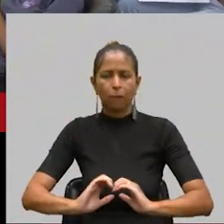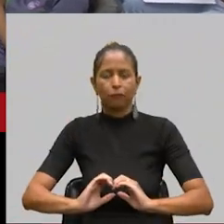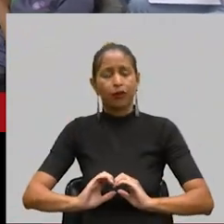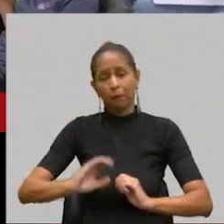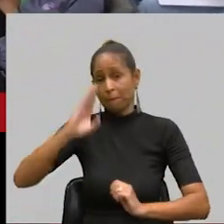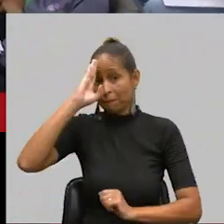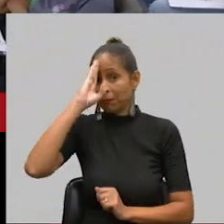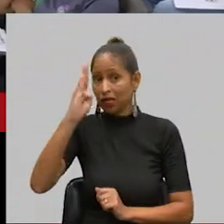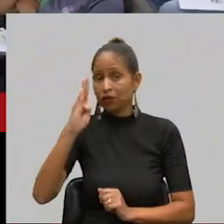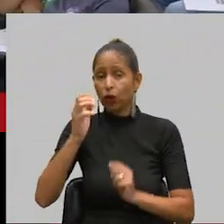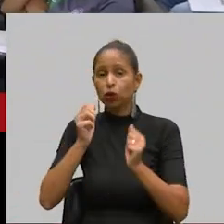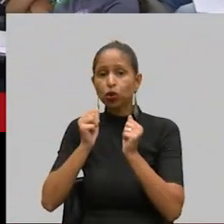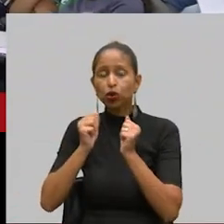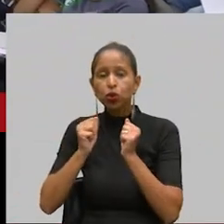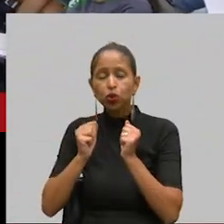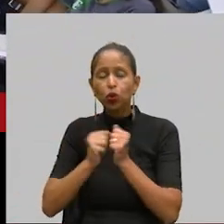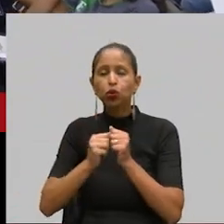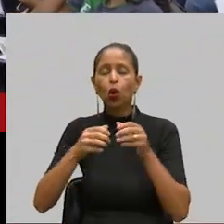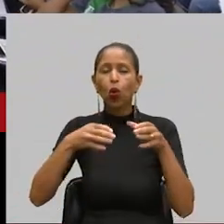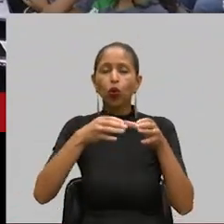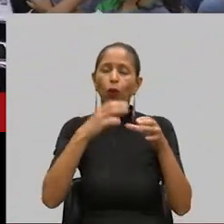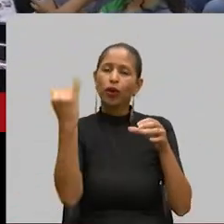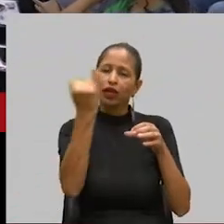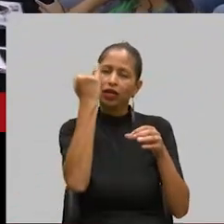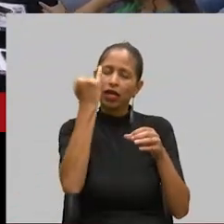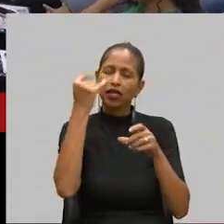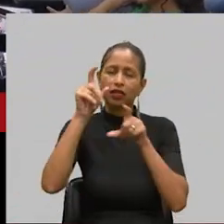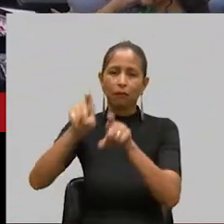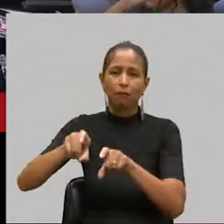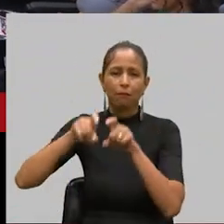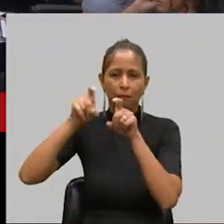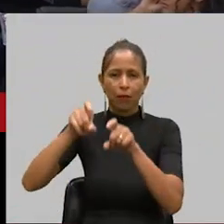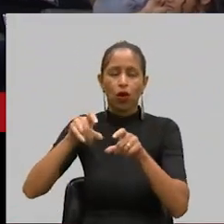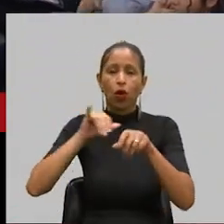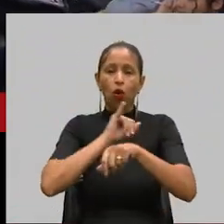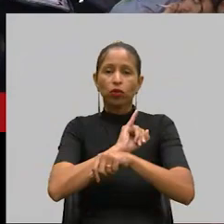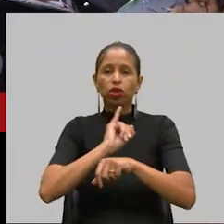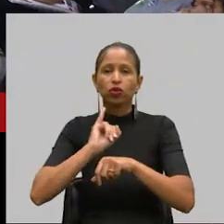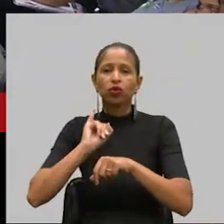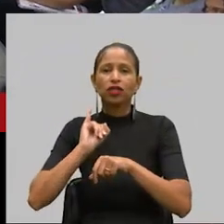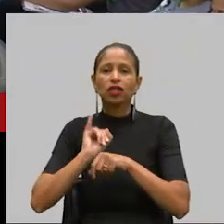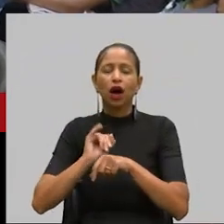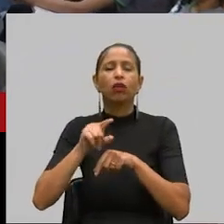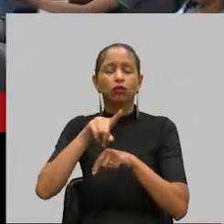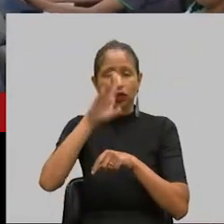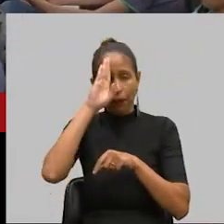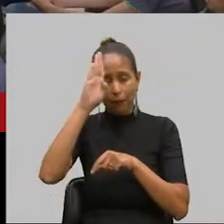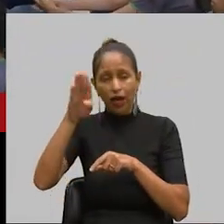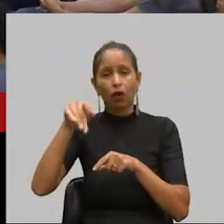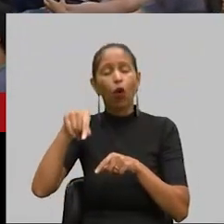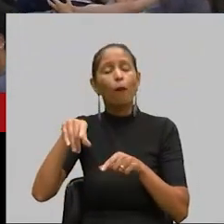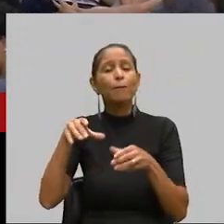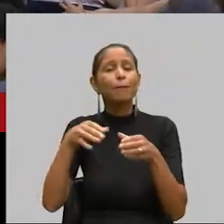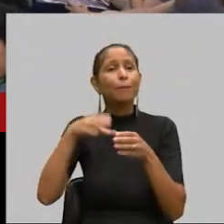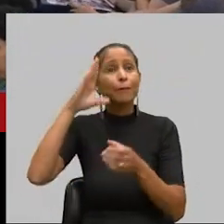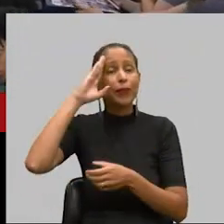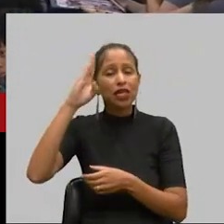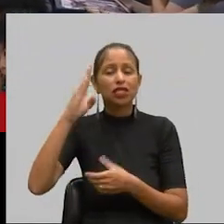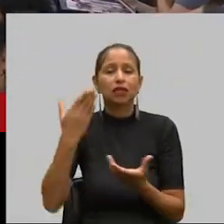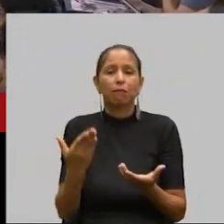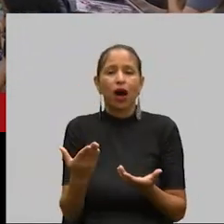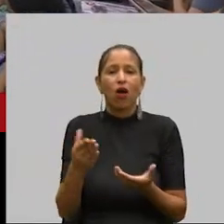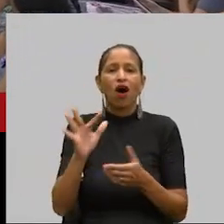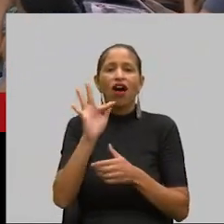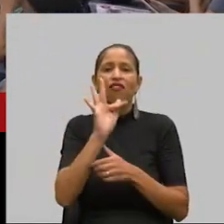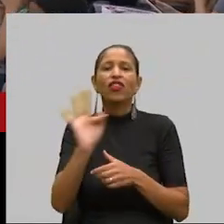tudo conta com parlamentares que entendem a importância do campo e conta com instituições como MST mas principalmente a nossa Federação a feta Federação dos